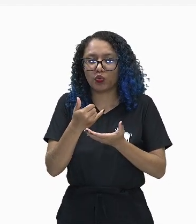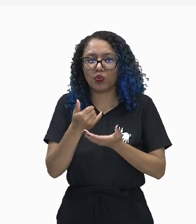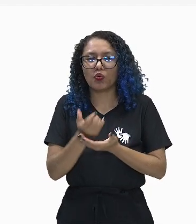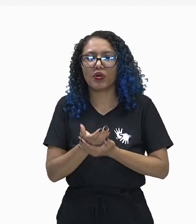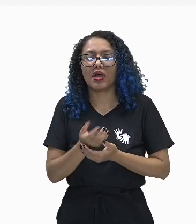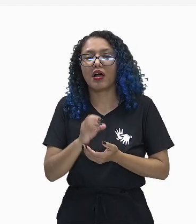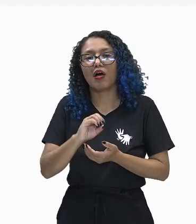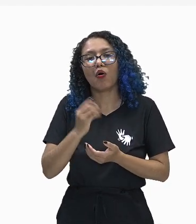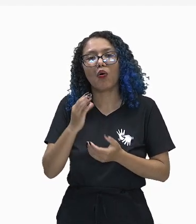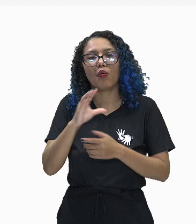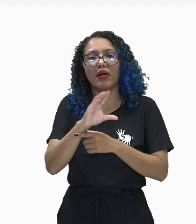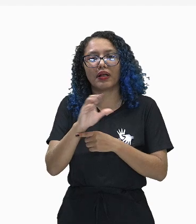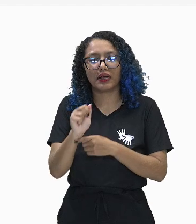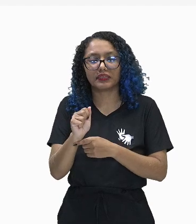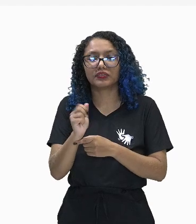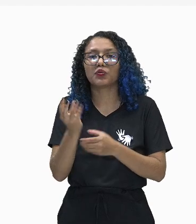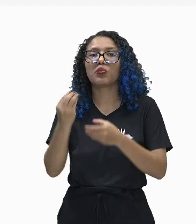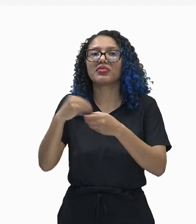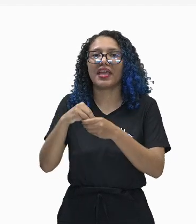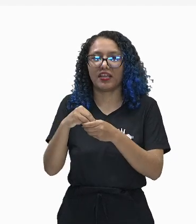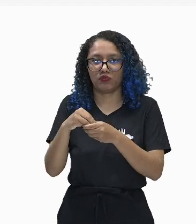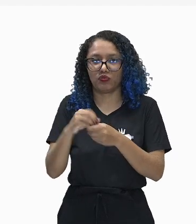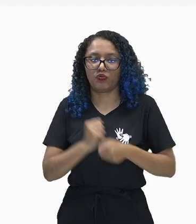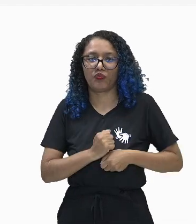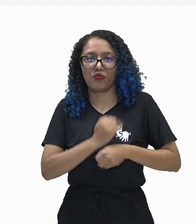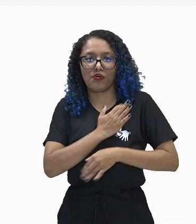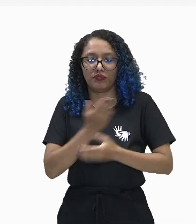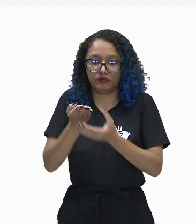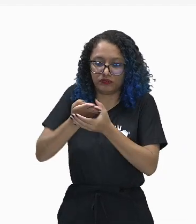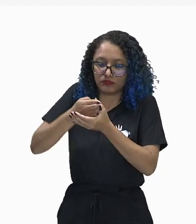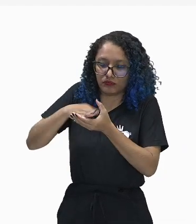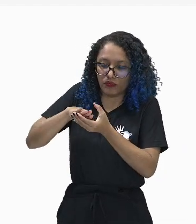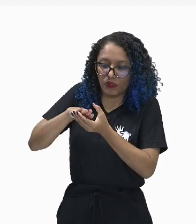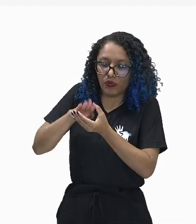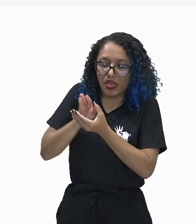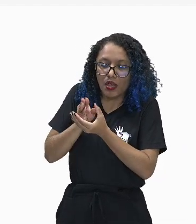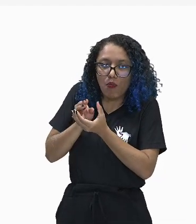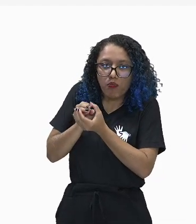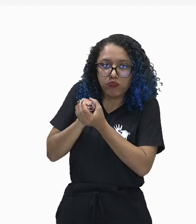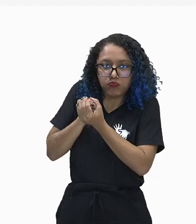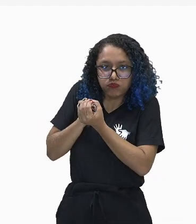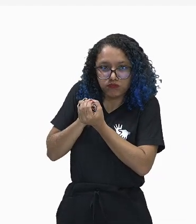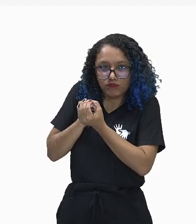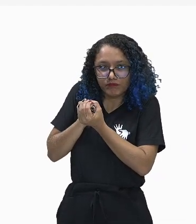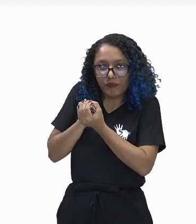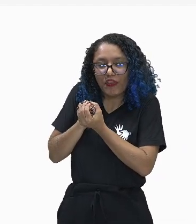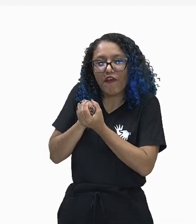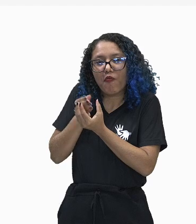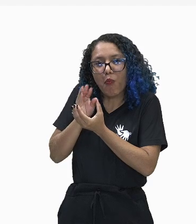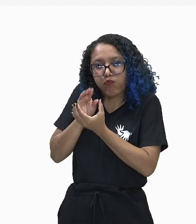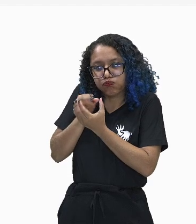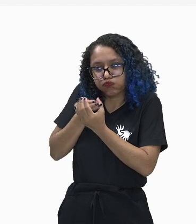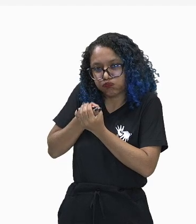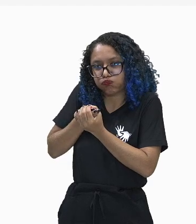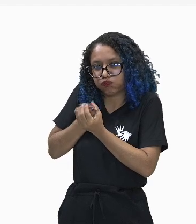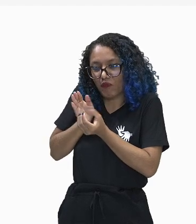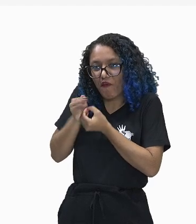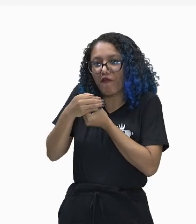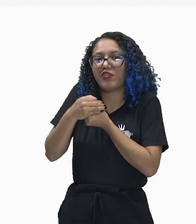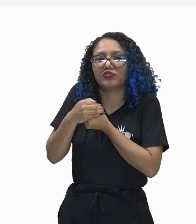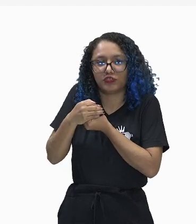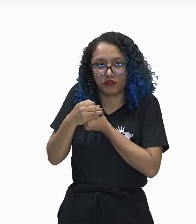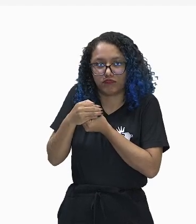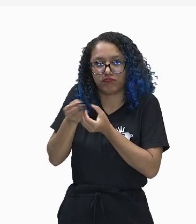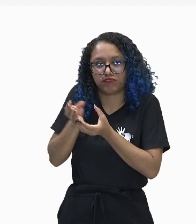substâncias nas paredes das artérias. Então, obstrui, fecha, né, Esta obstrução pode